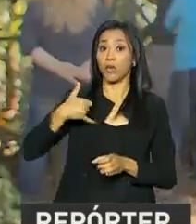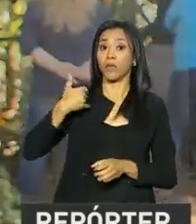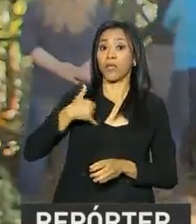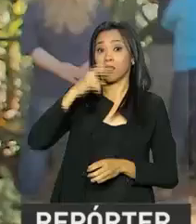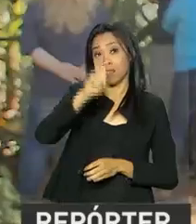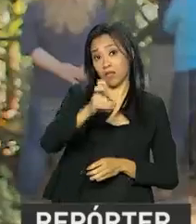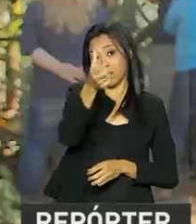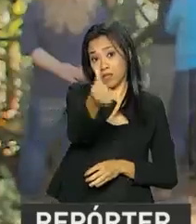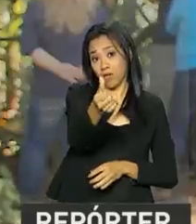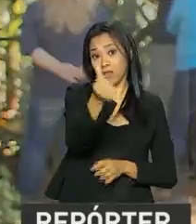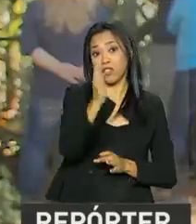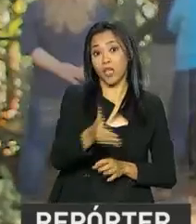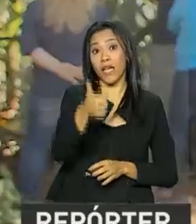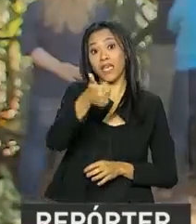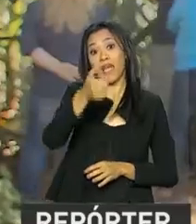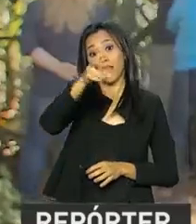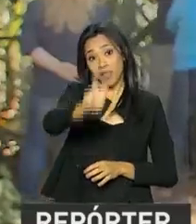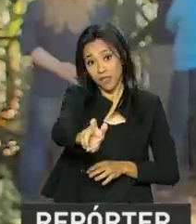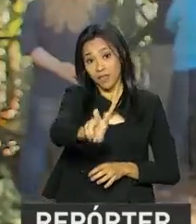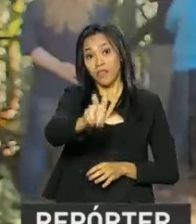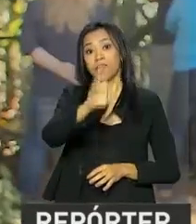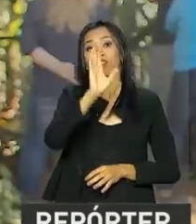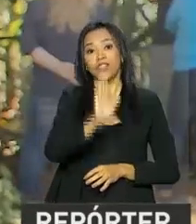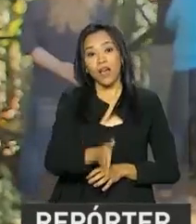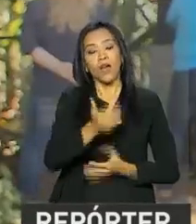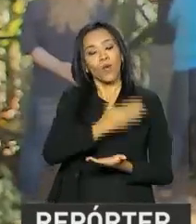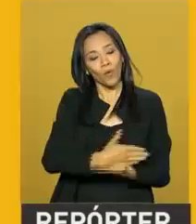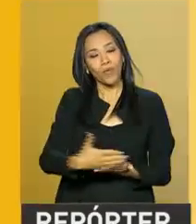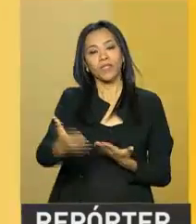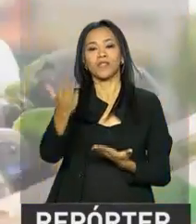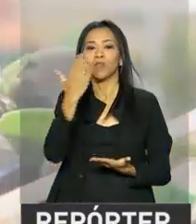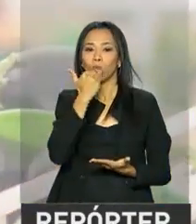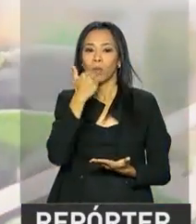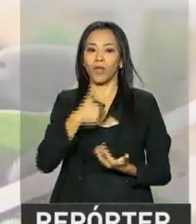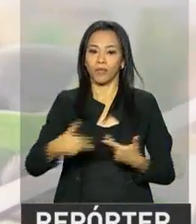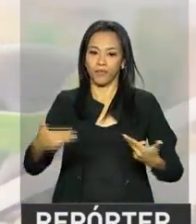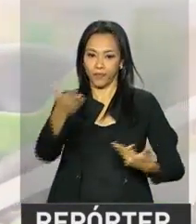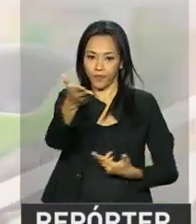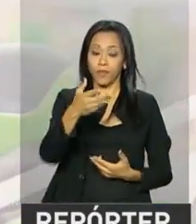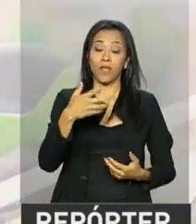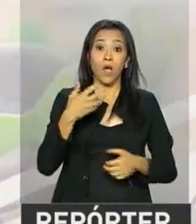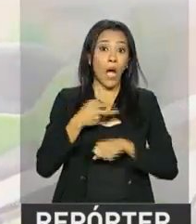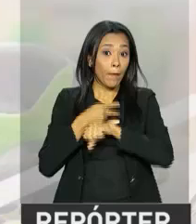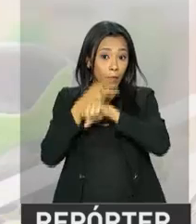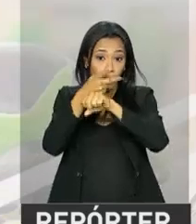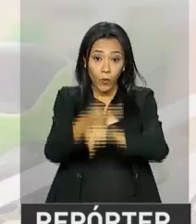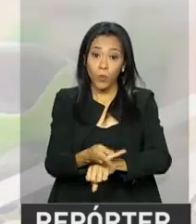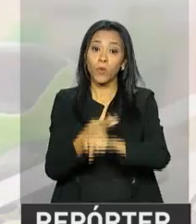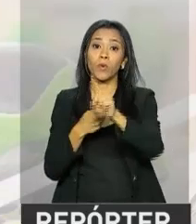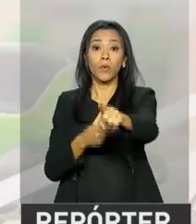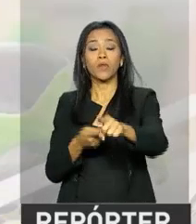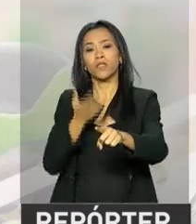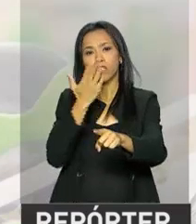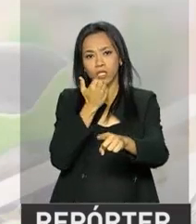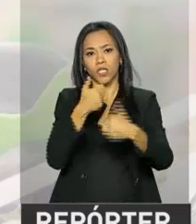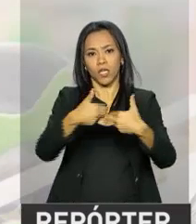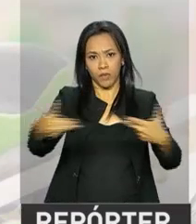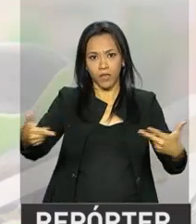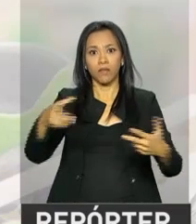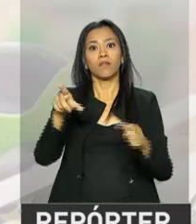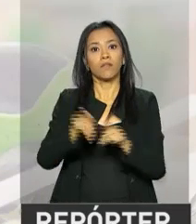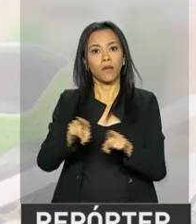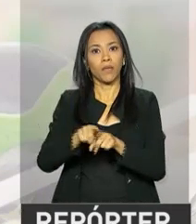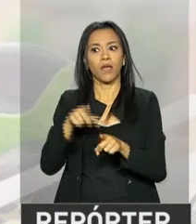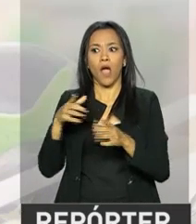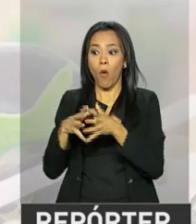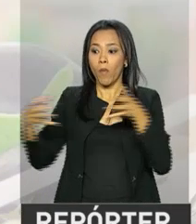de vida e a 15 que eu estou mais ou menos introduzida nessa área com o aumento da procura por esse esse tipo de produto cresce também a